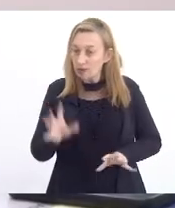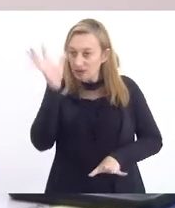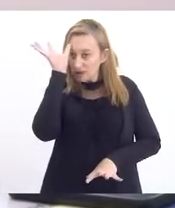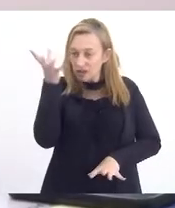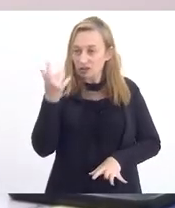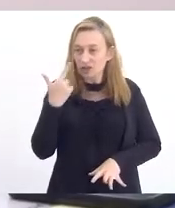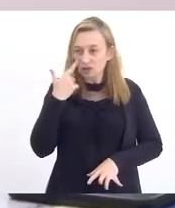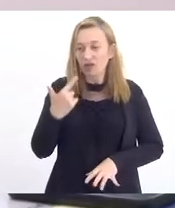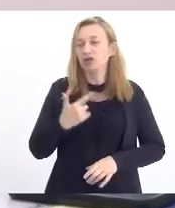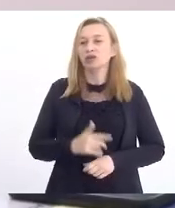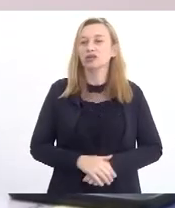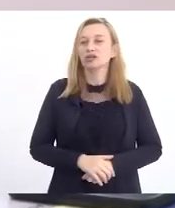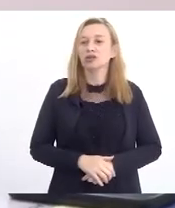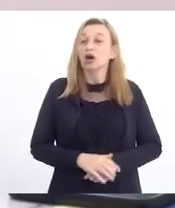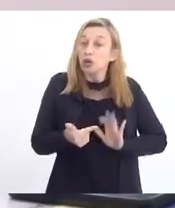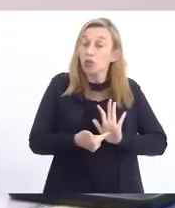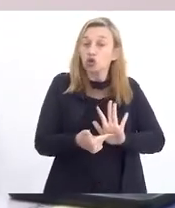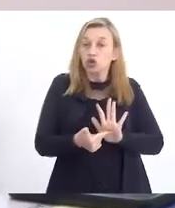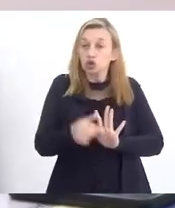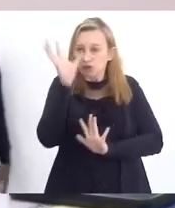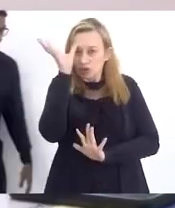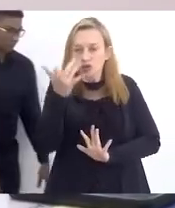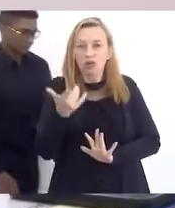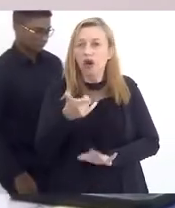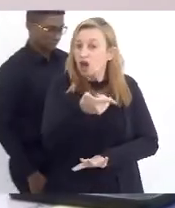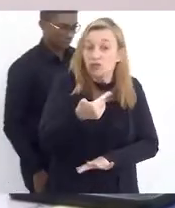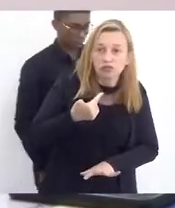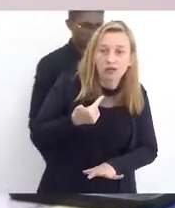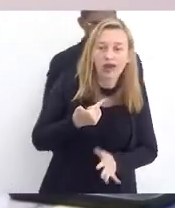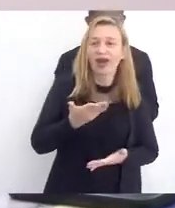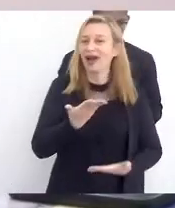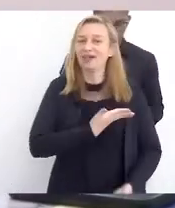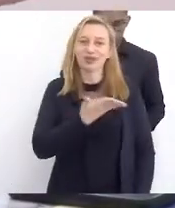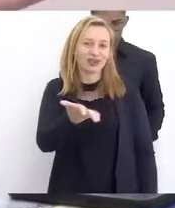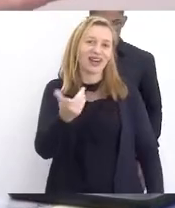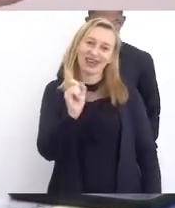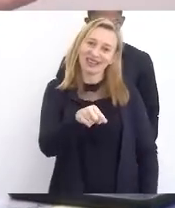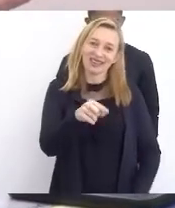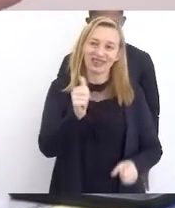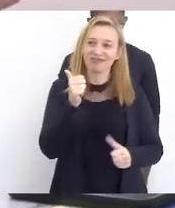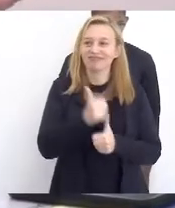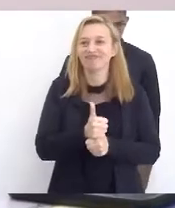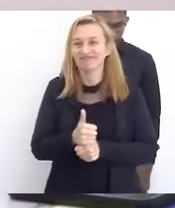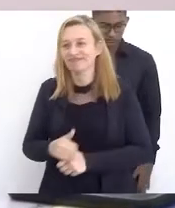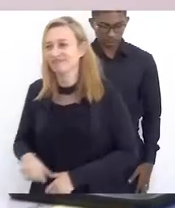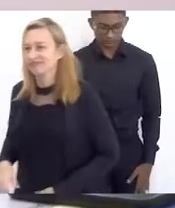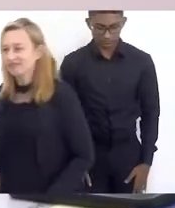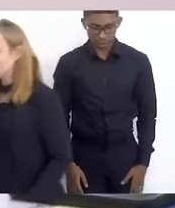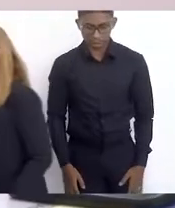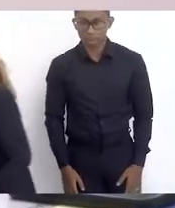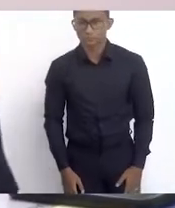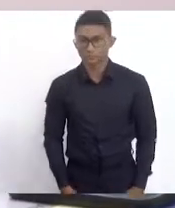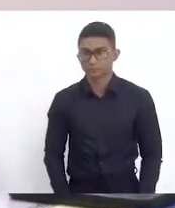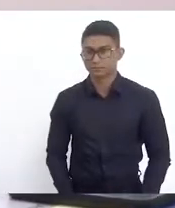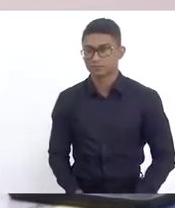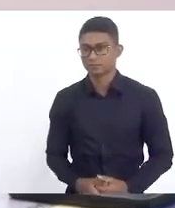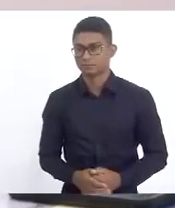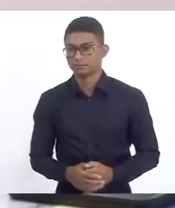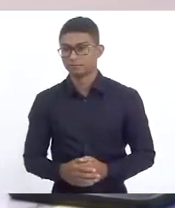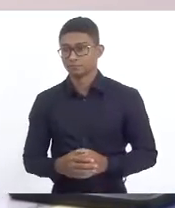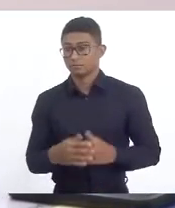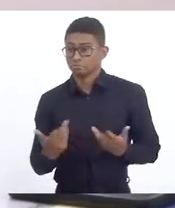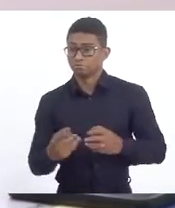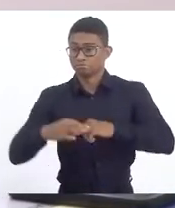fui eu que dei essa solução. O cara me mostrou a solução, eu falei, meu amigo, é a solução que tem que ser dada. Engenharia tem isso. O cara deu o estalo e ele